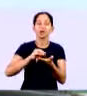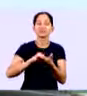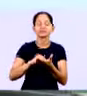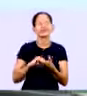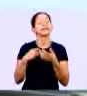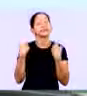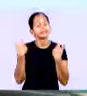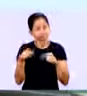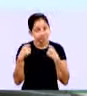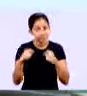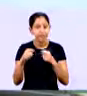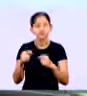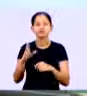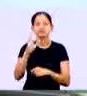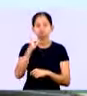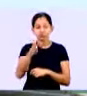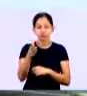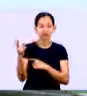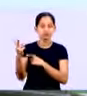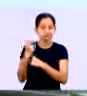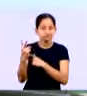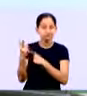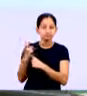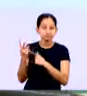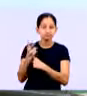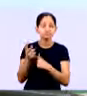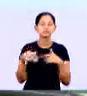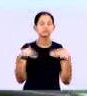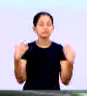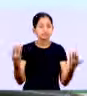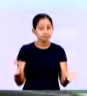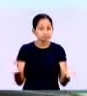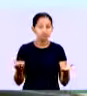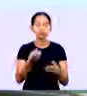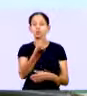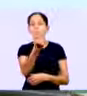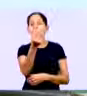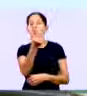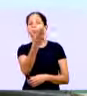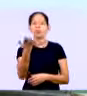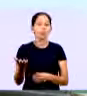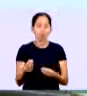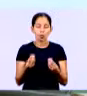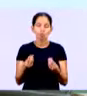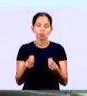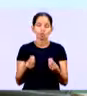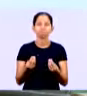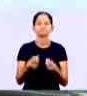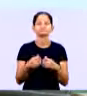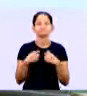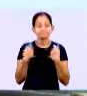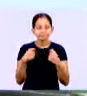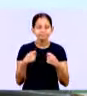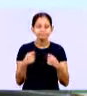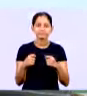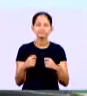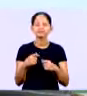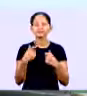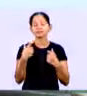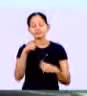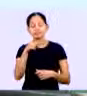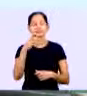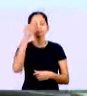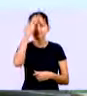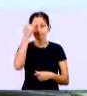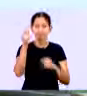buscar as formas que a gente já trabalhou, que a gente vai pincelar agora para frente, né, de fazer isso, tá? Então, assim, é preciso que